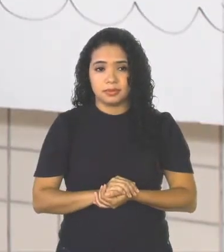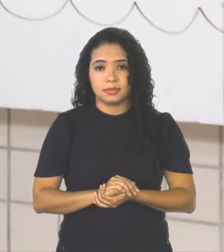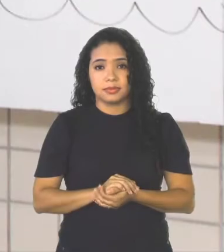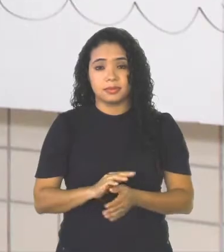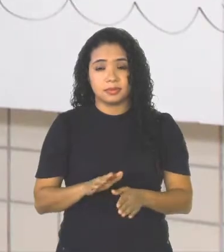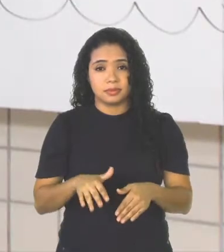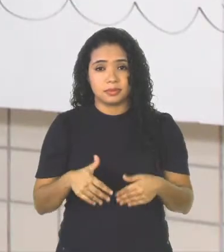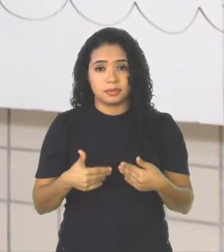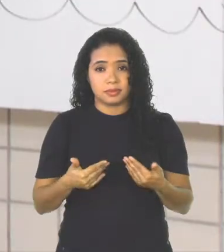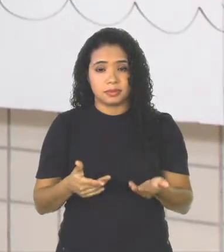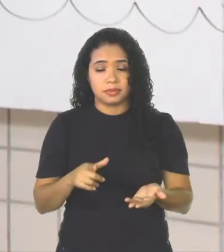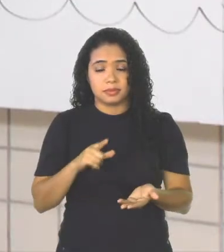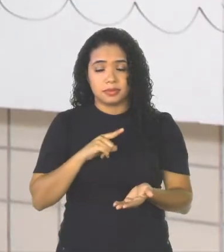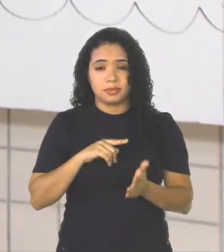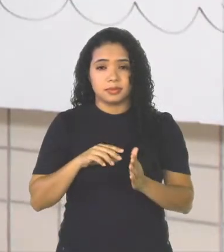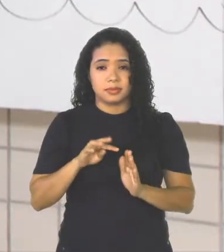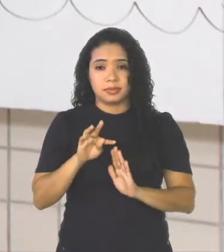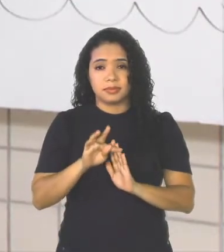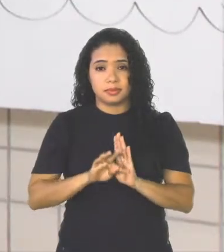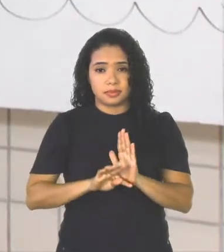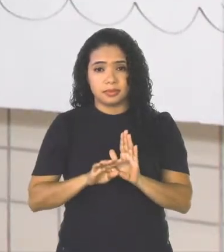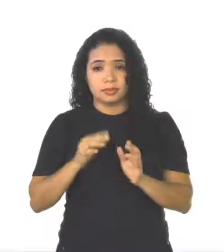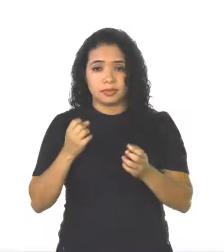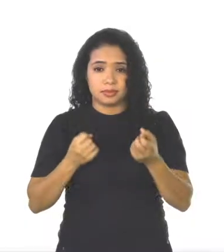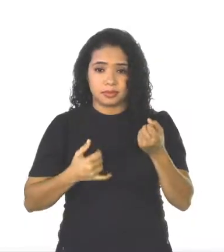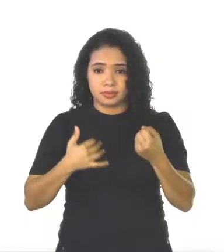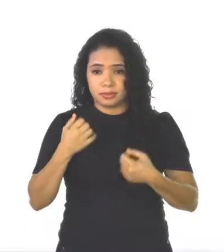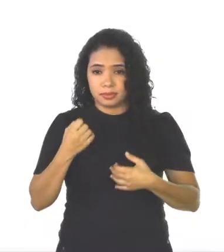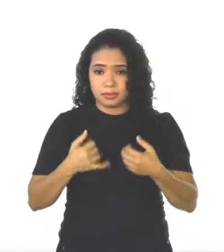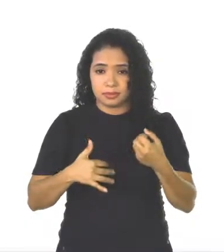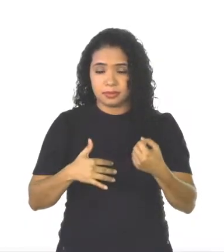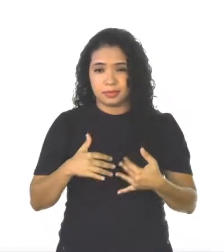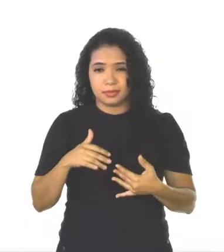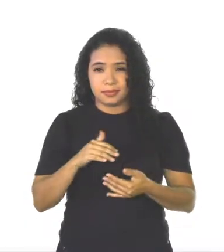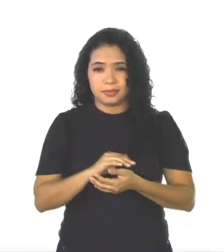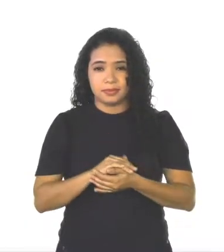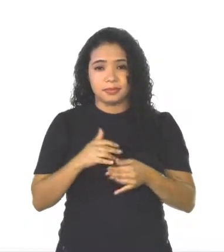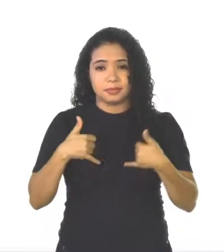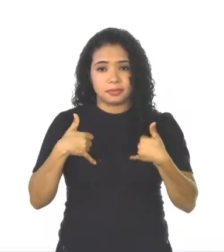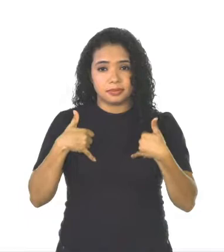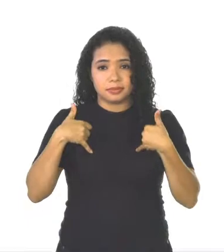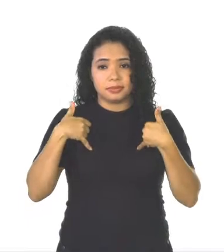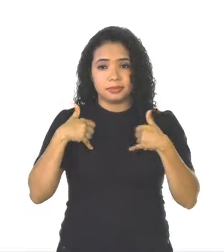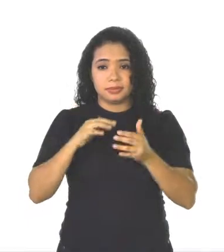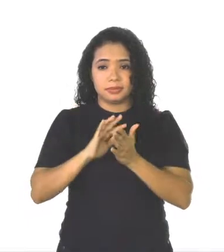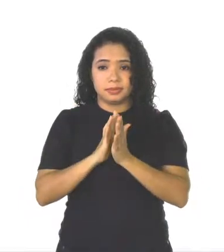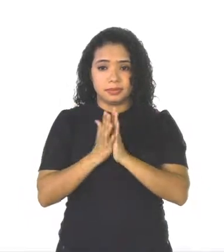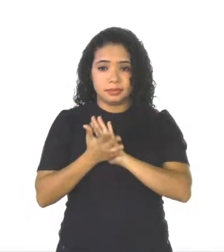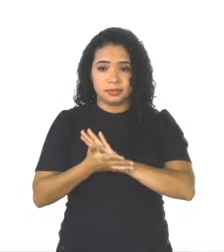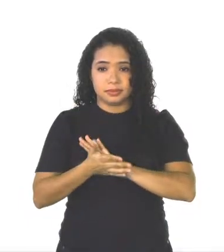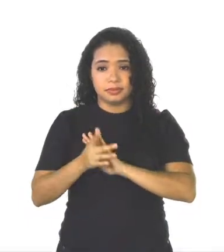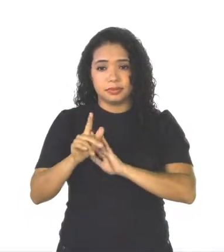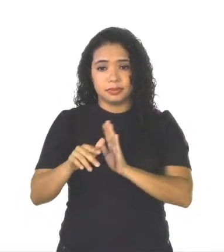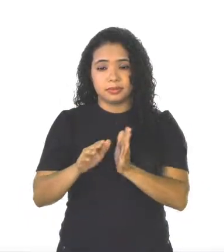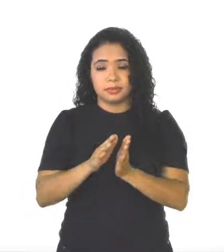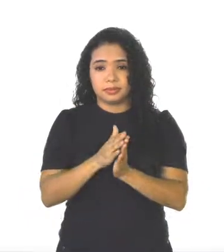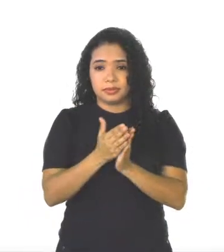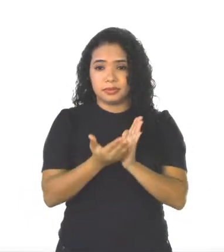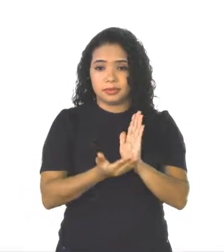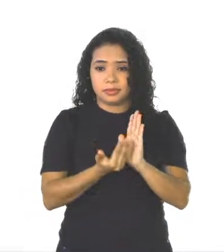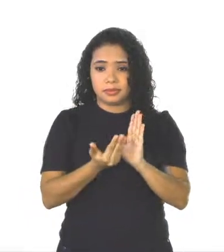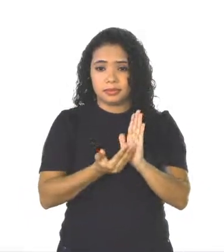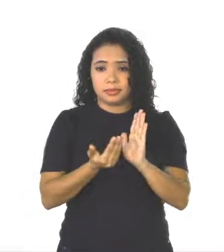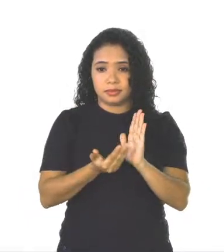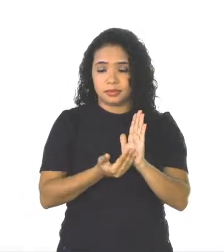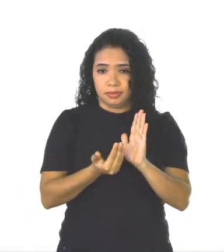textinho aí falando, né, um pouquinho dele. Olha só, Orgulho e Preconceito é a obra-prima da